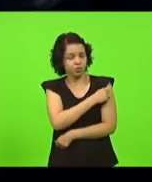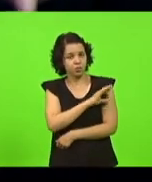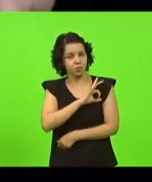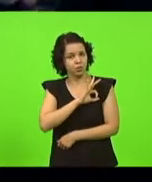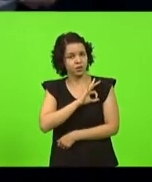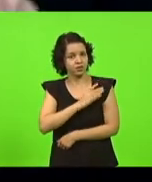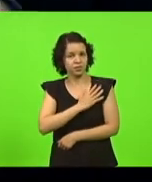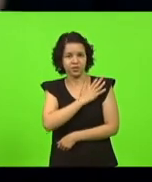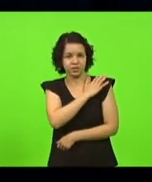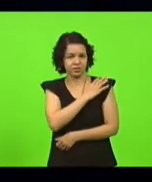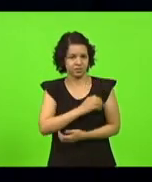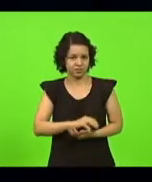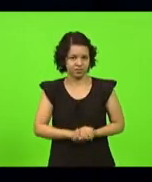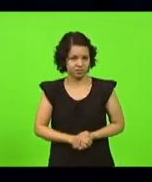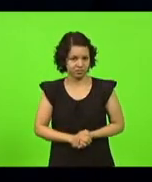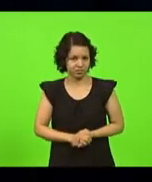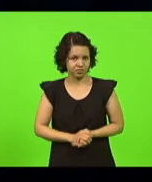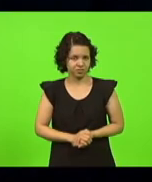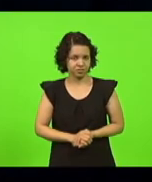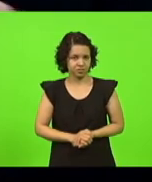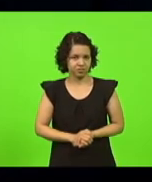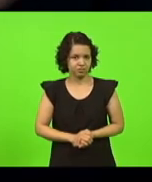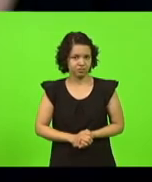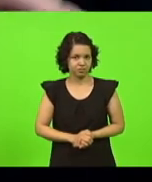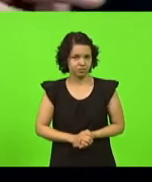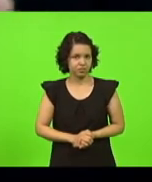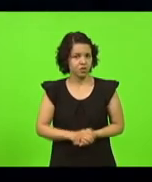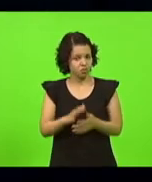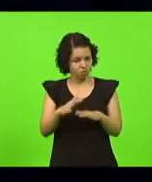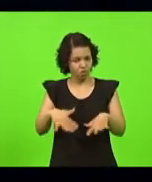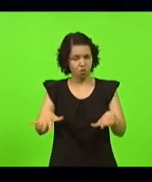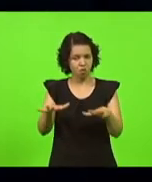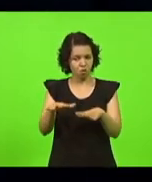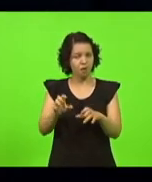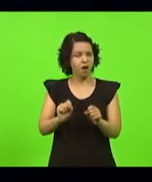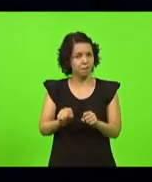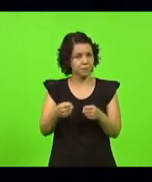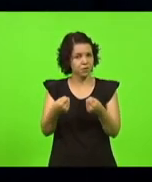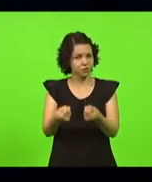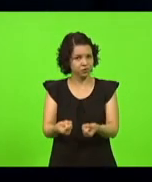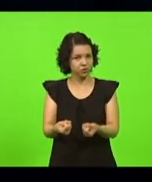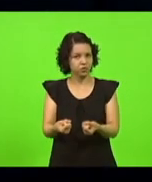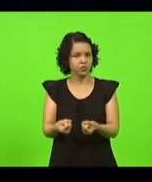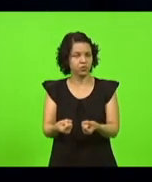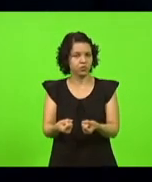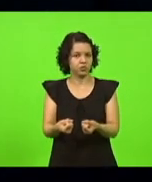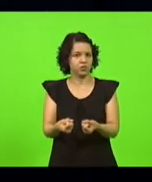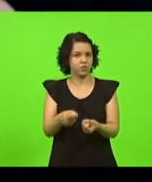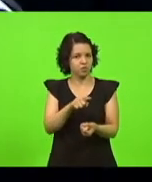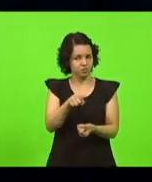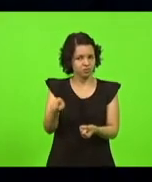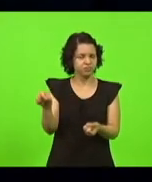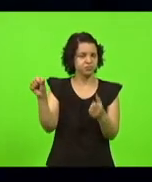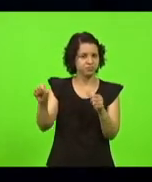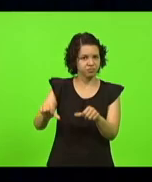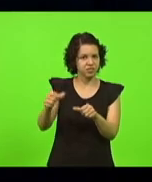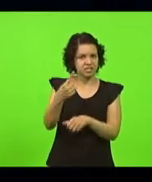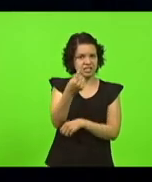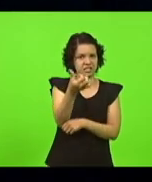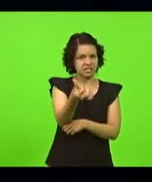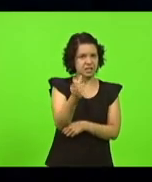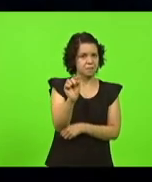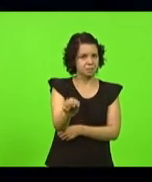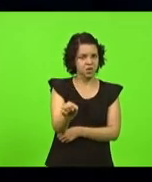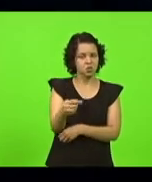aqui se defenderam para ir contra. Todo mundo aprovou essa aberração de dar R$16.000 para o cara